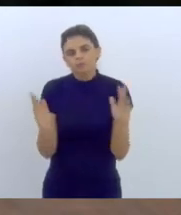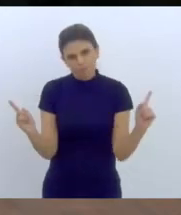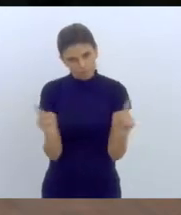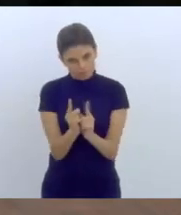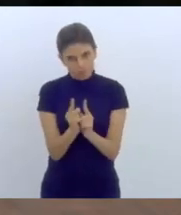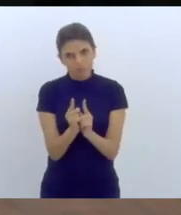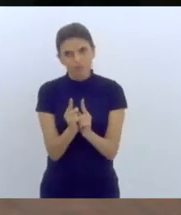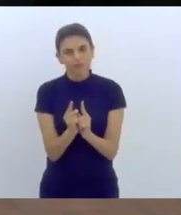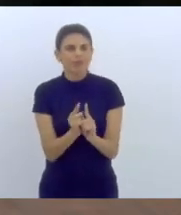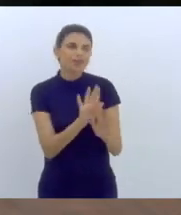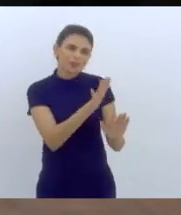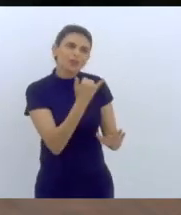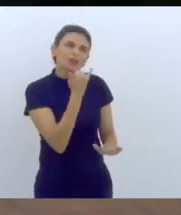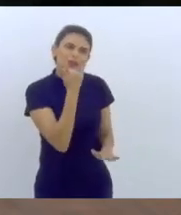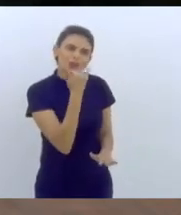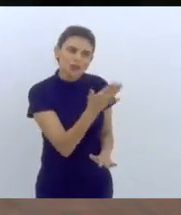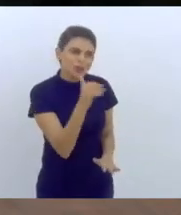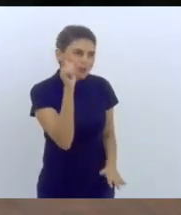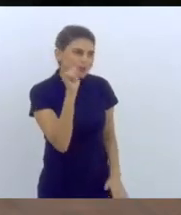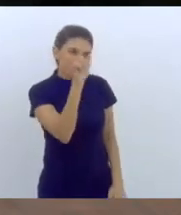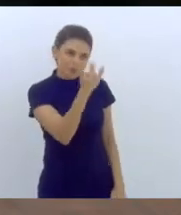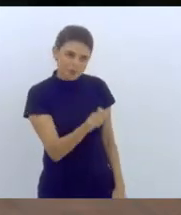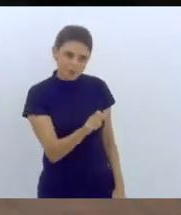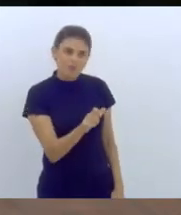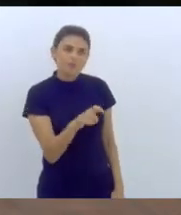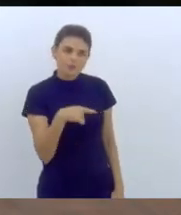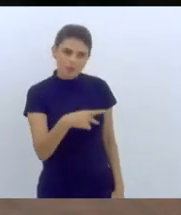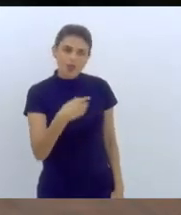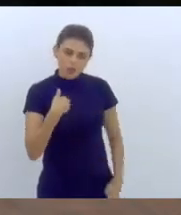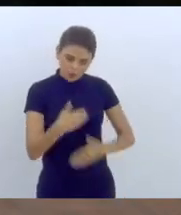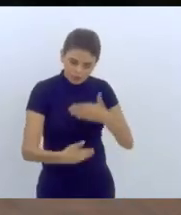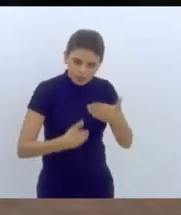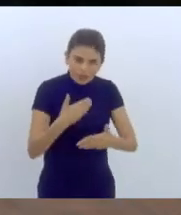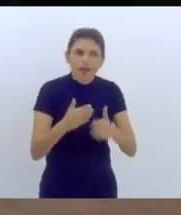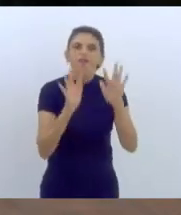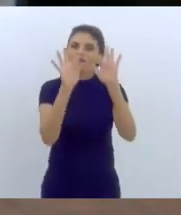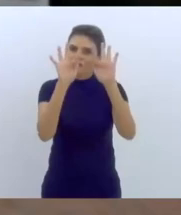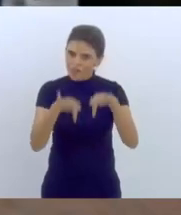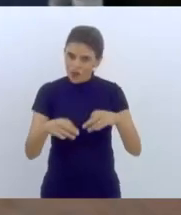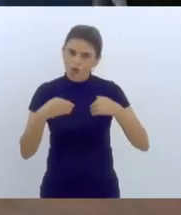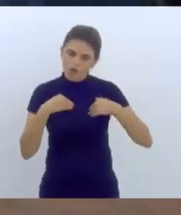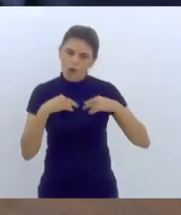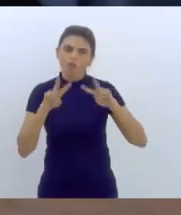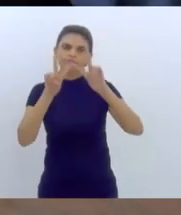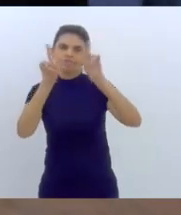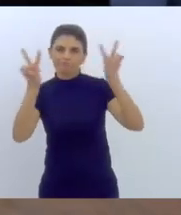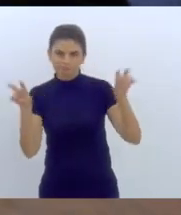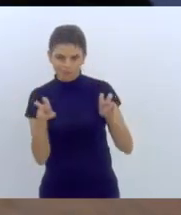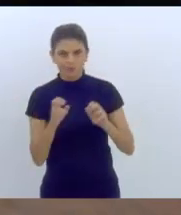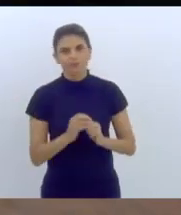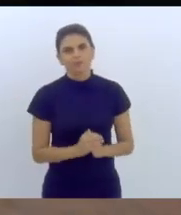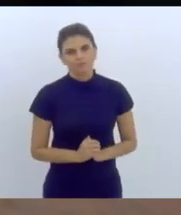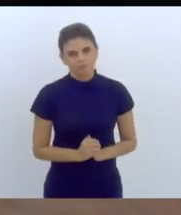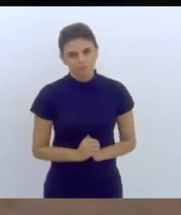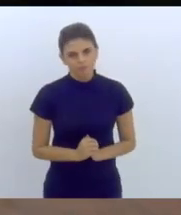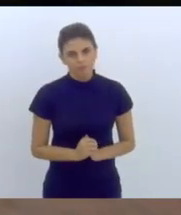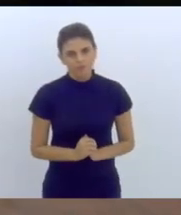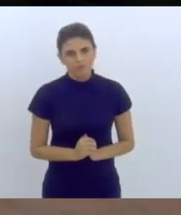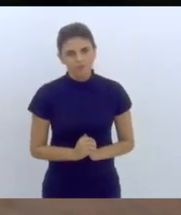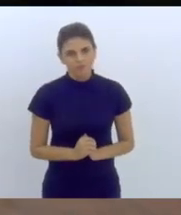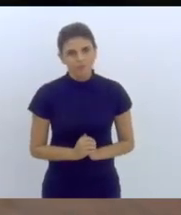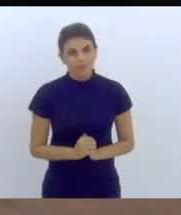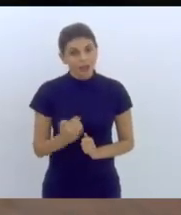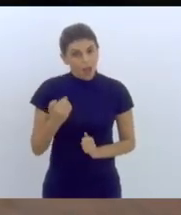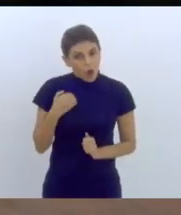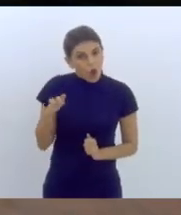conclusão. Presidente, eu estou caminhando pelo fim. Eu vou abrir um parênteses. Eu ouvi